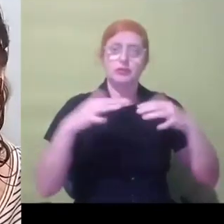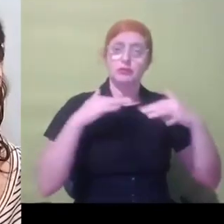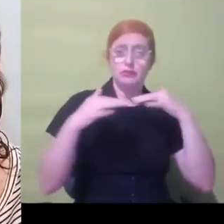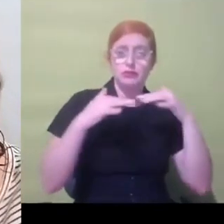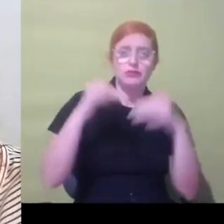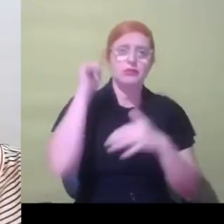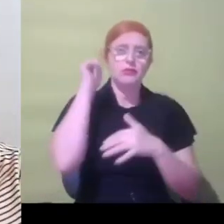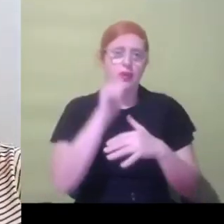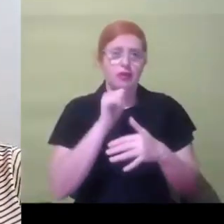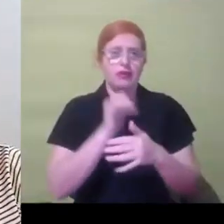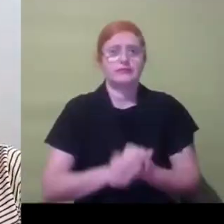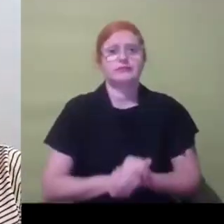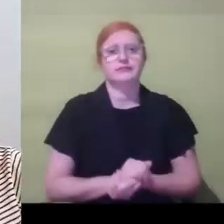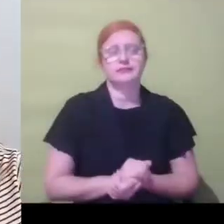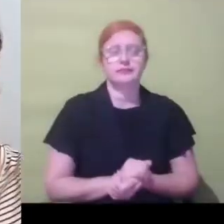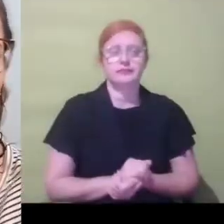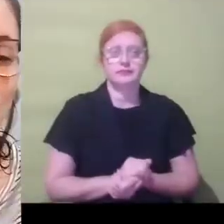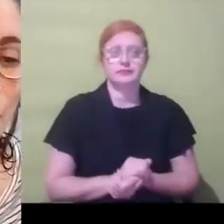movimentos de mulheres.